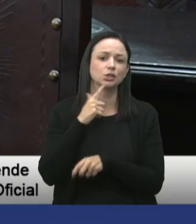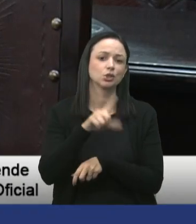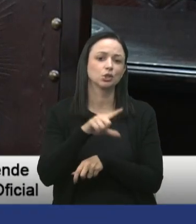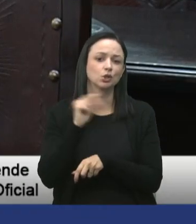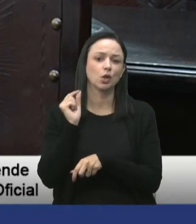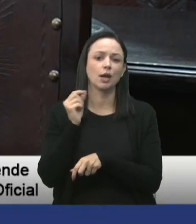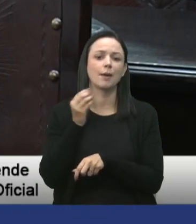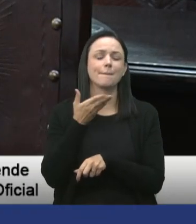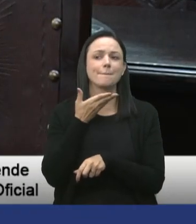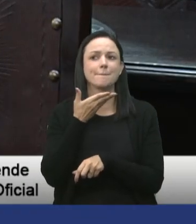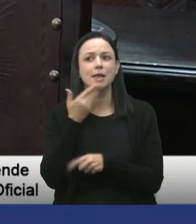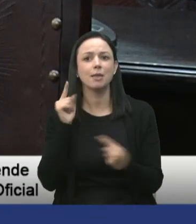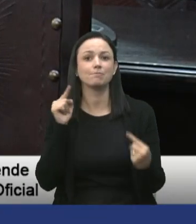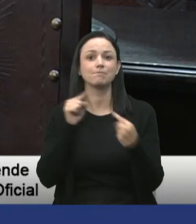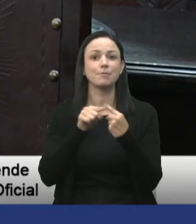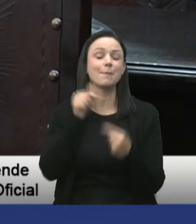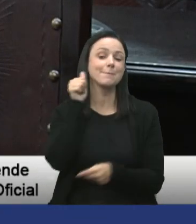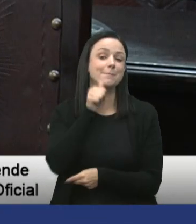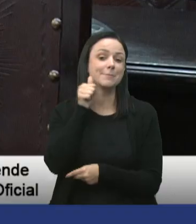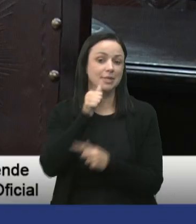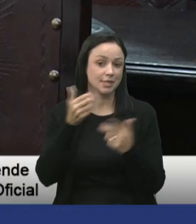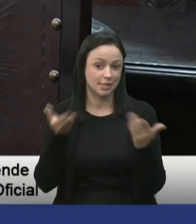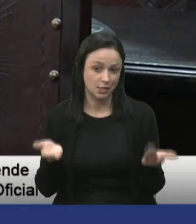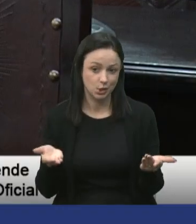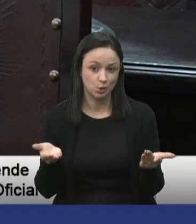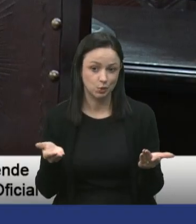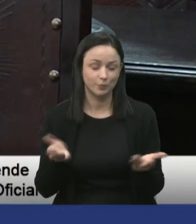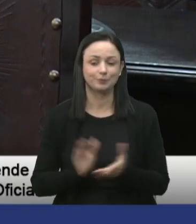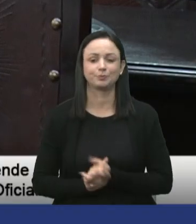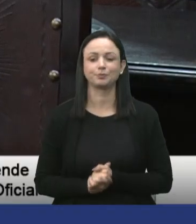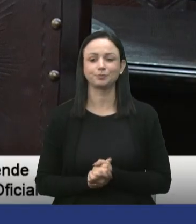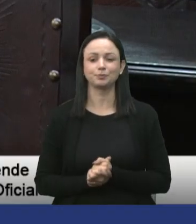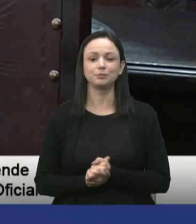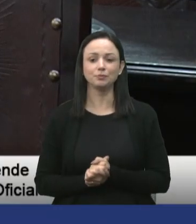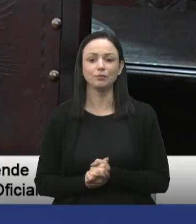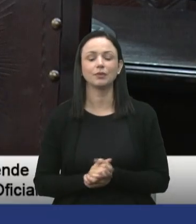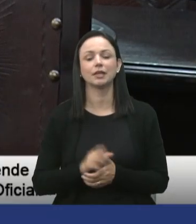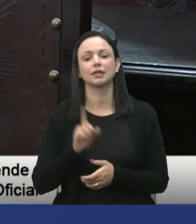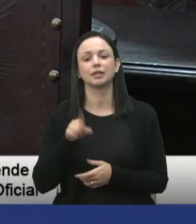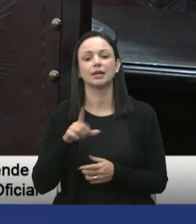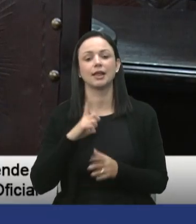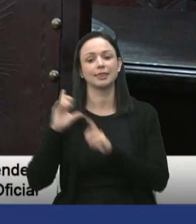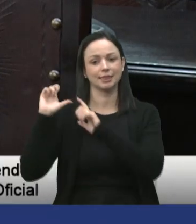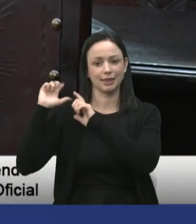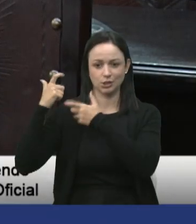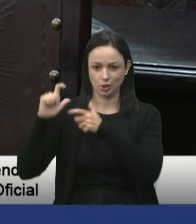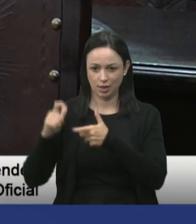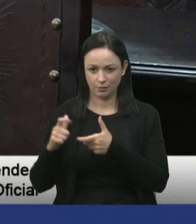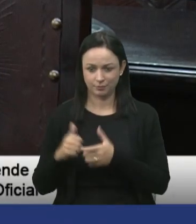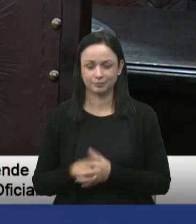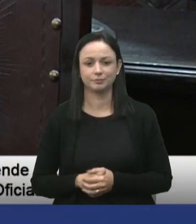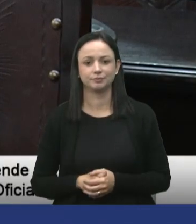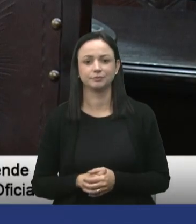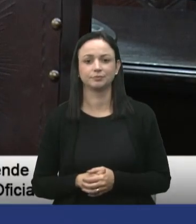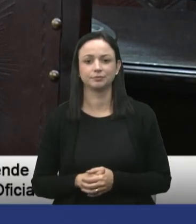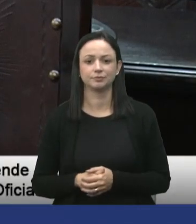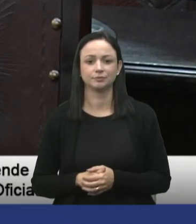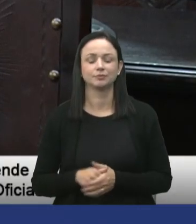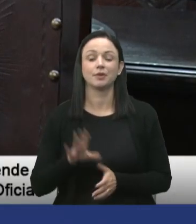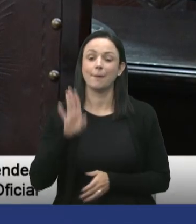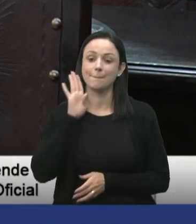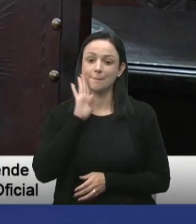algo mais feminino, né, de acordo com o que é tradicional. Então, é